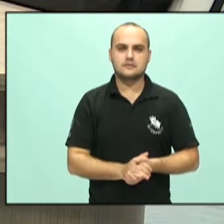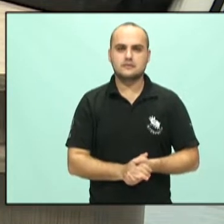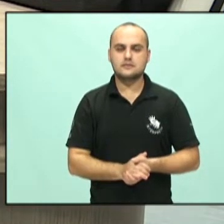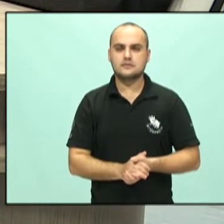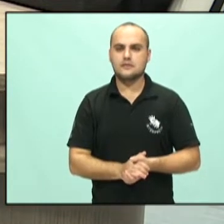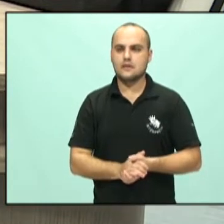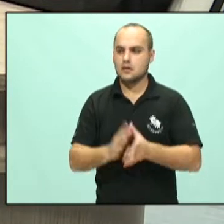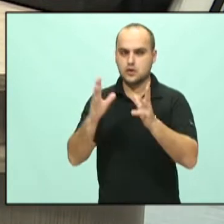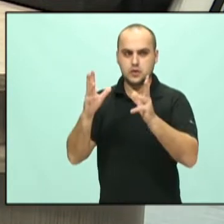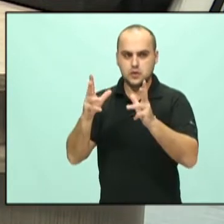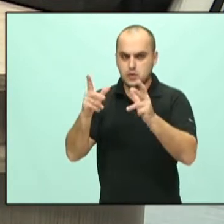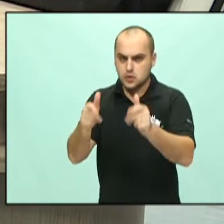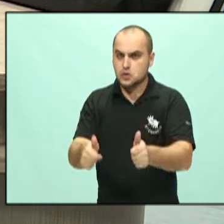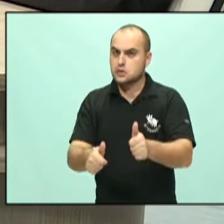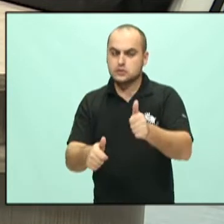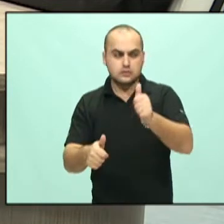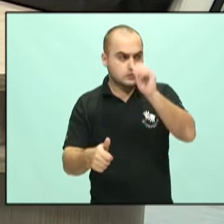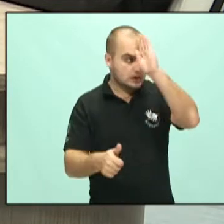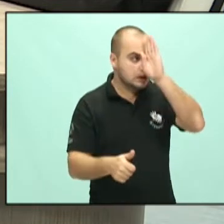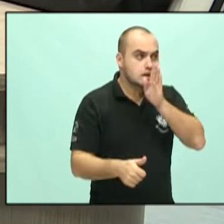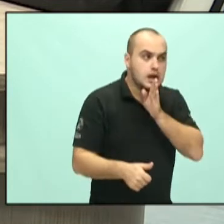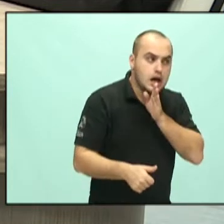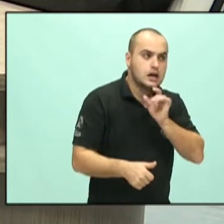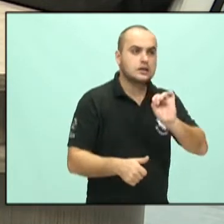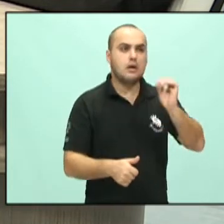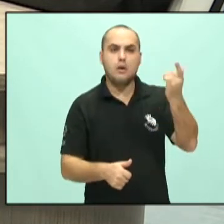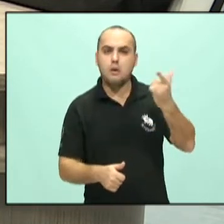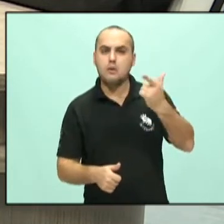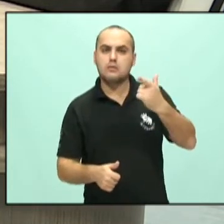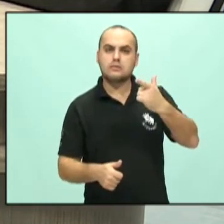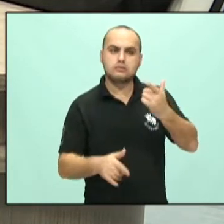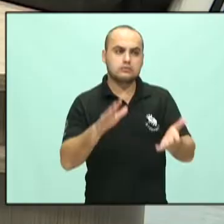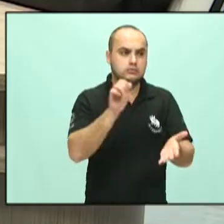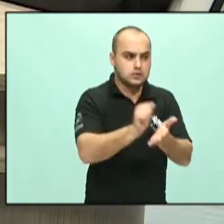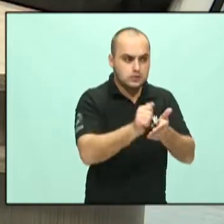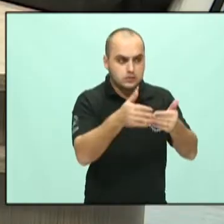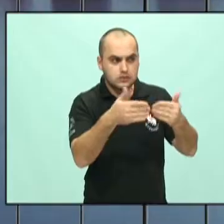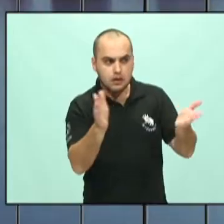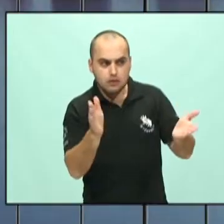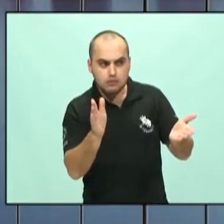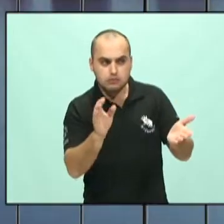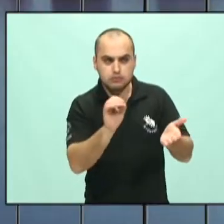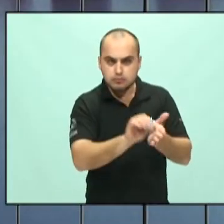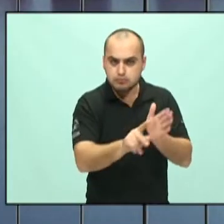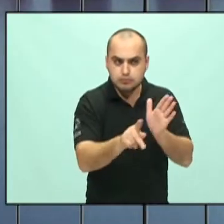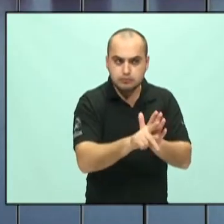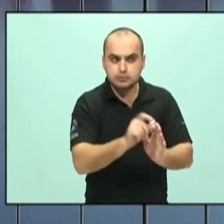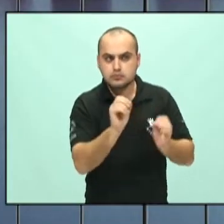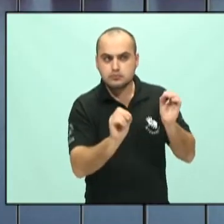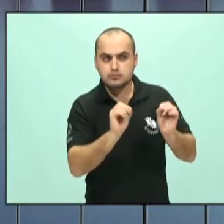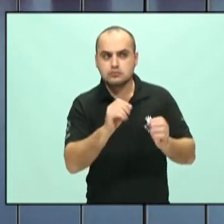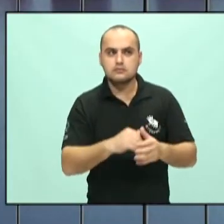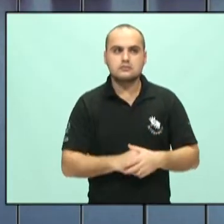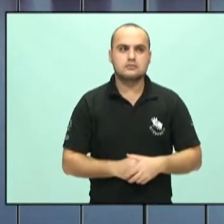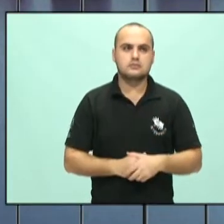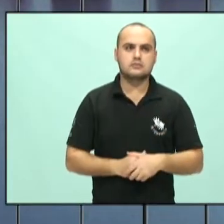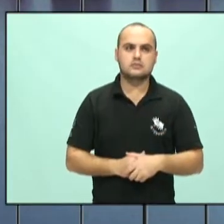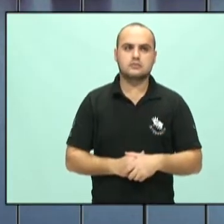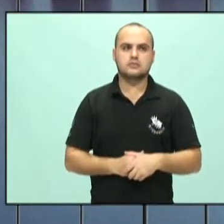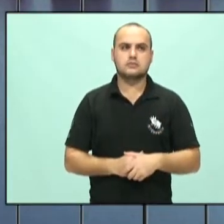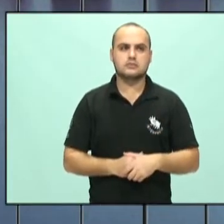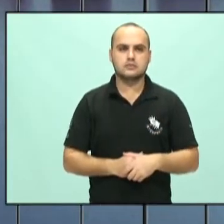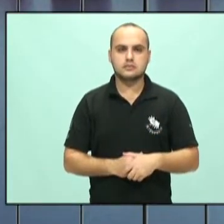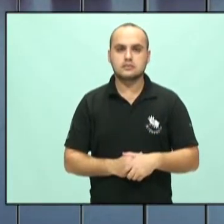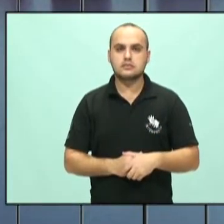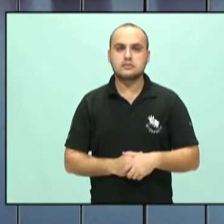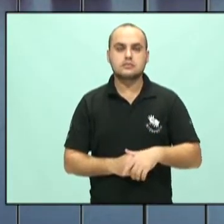gratuitas? Tem inscrições abertas ainda para oficinas e palestras? Como é que está essa situação, professor? As inscrições para o festival terminam hoje, né? Elas podem ser feitas